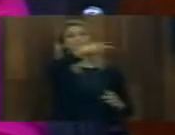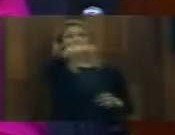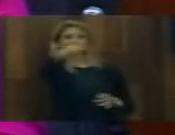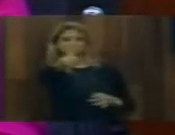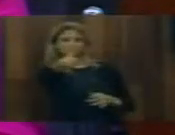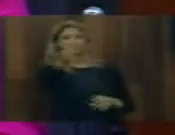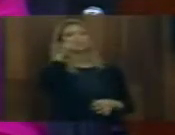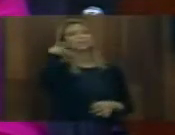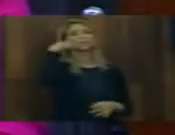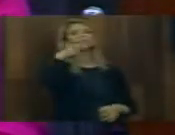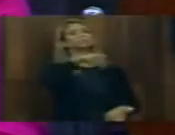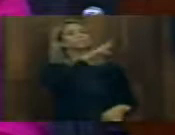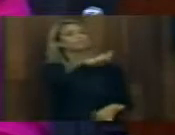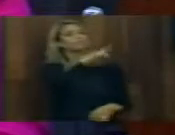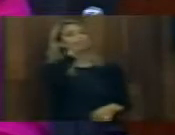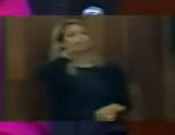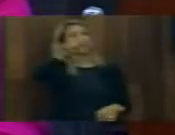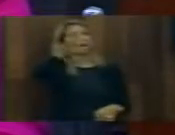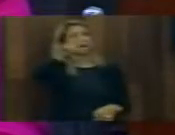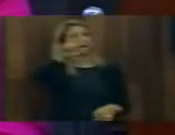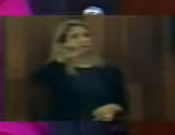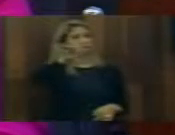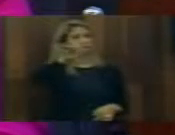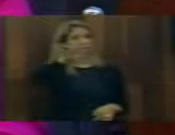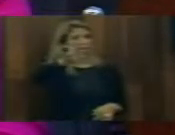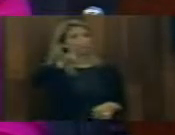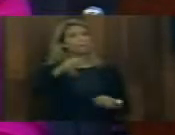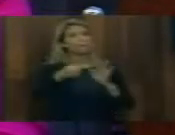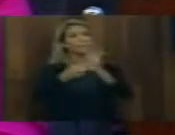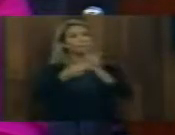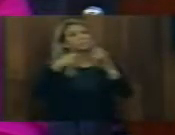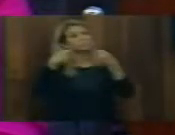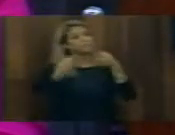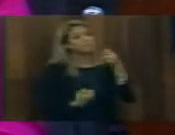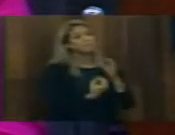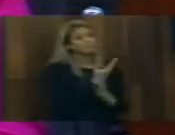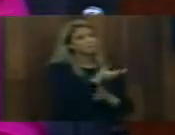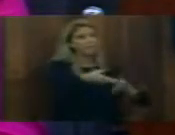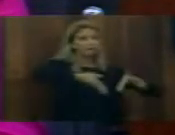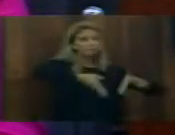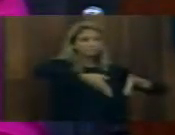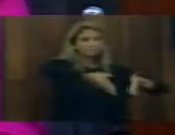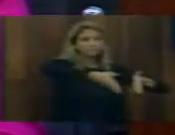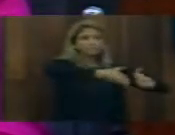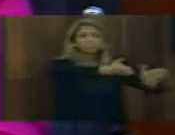0236-2019, Adeir Novaes, dispõe sobre a criação de ciclovias no município de Cabo Frio.